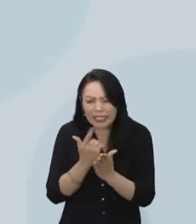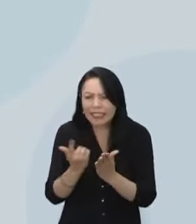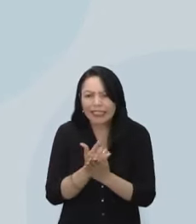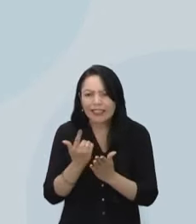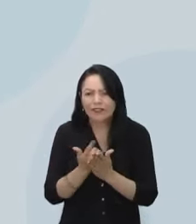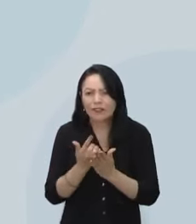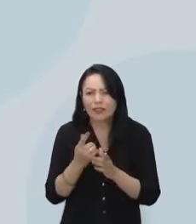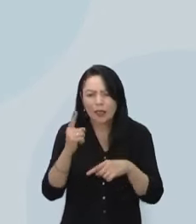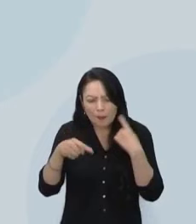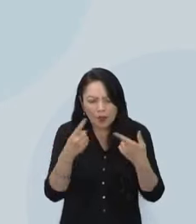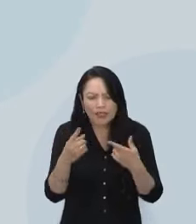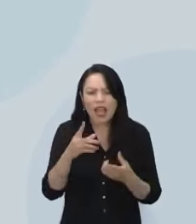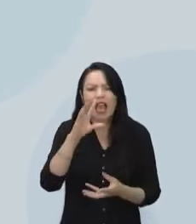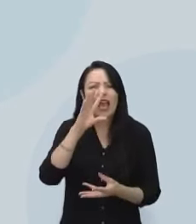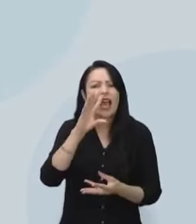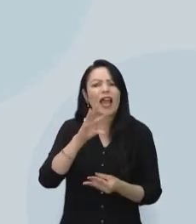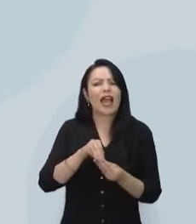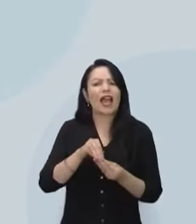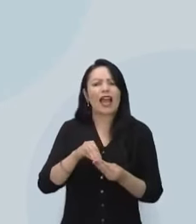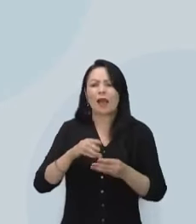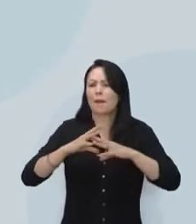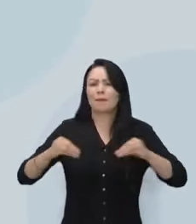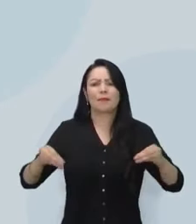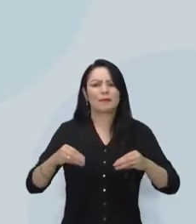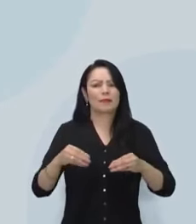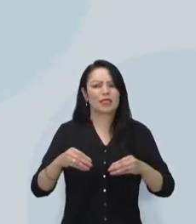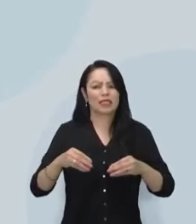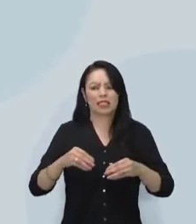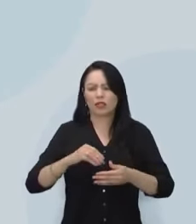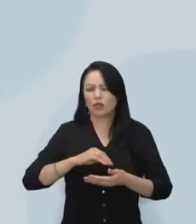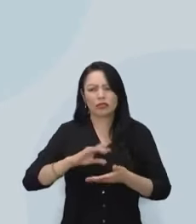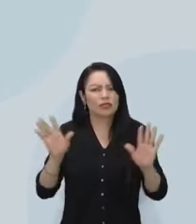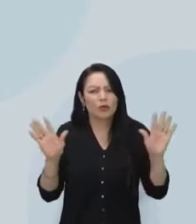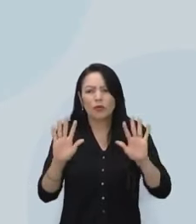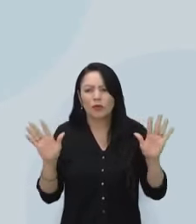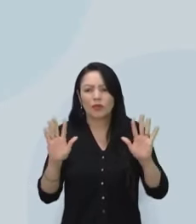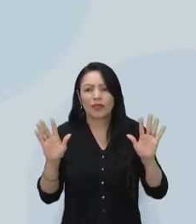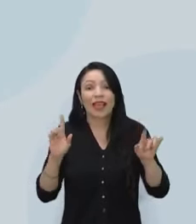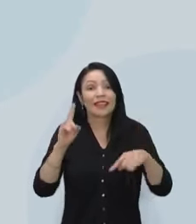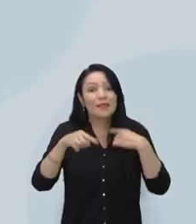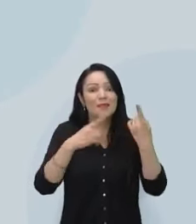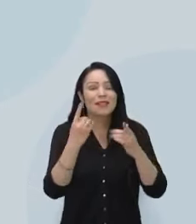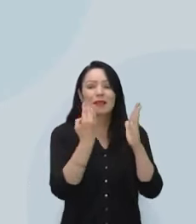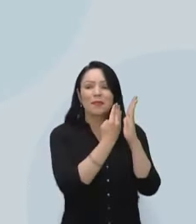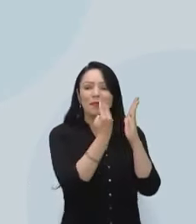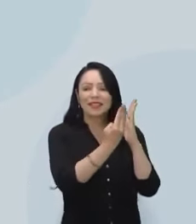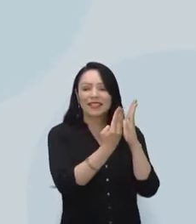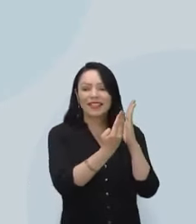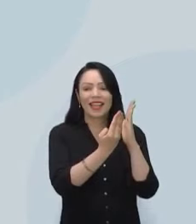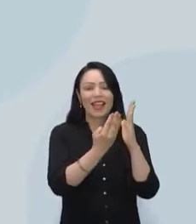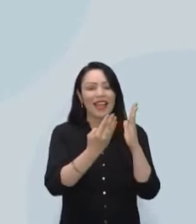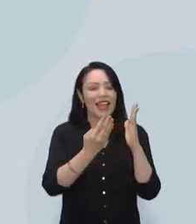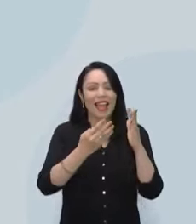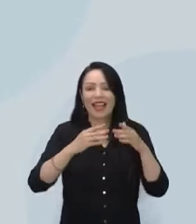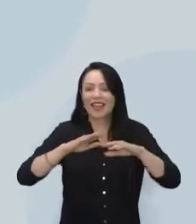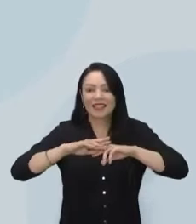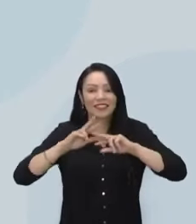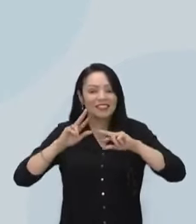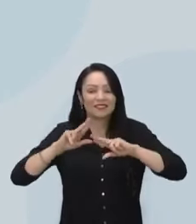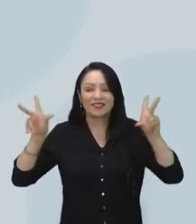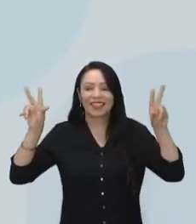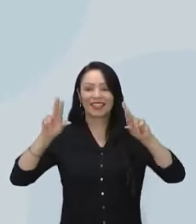mamãe Rakutia. Até que um dia, aquela biblioteca nunca mais foi a mesma. Hoje, Hakumin é o